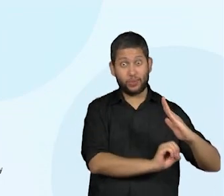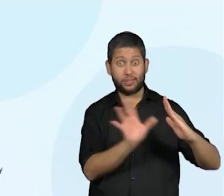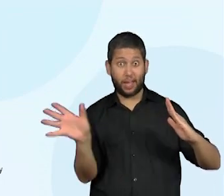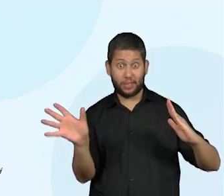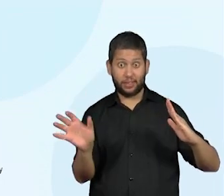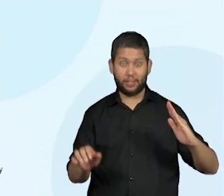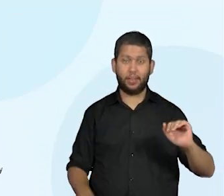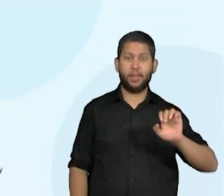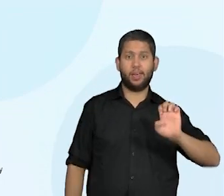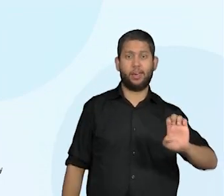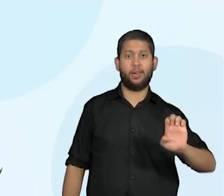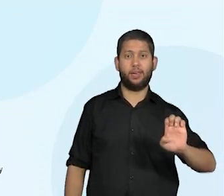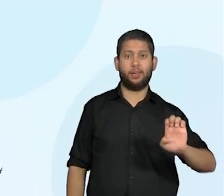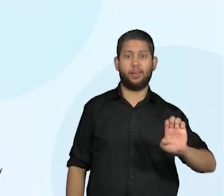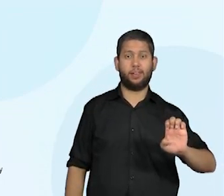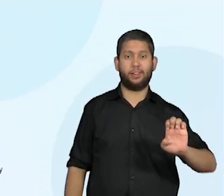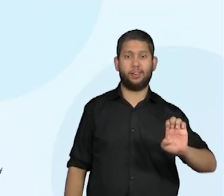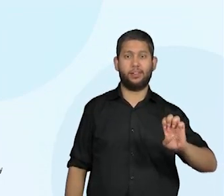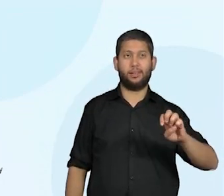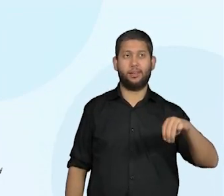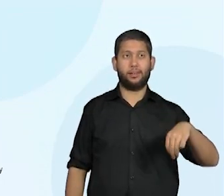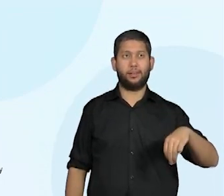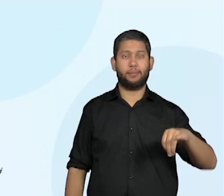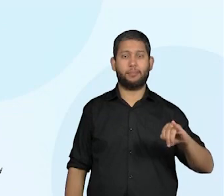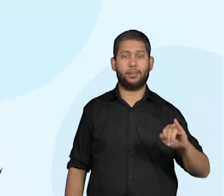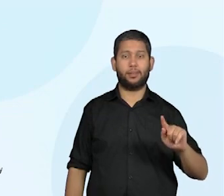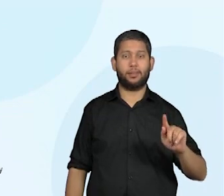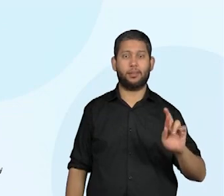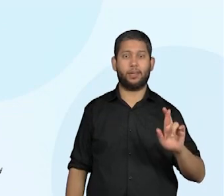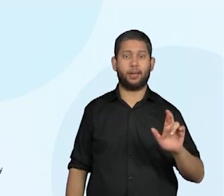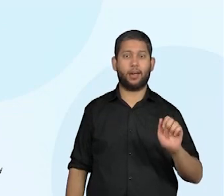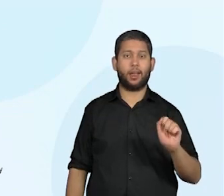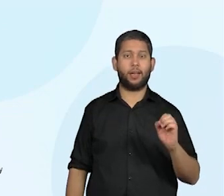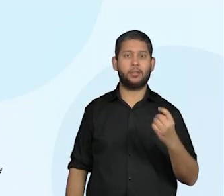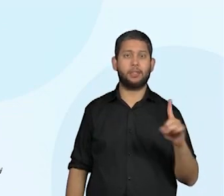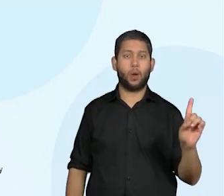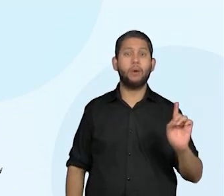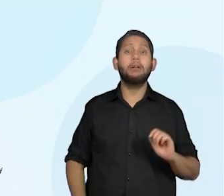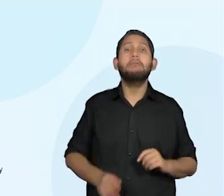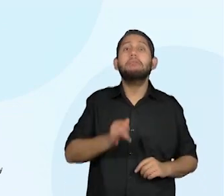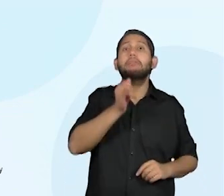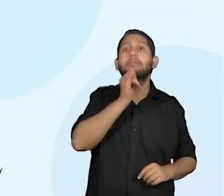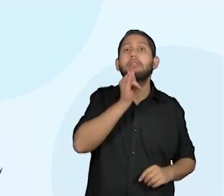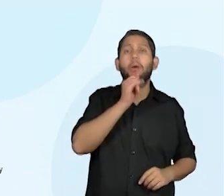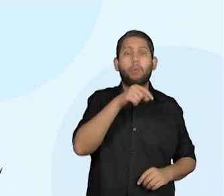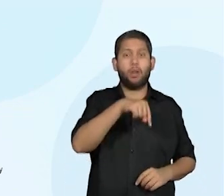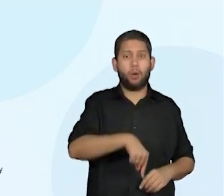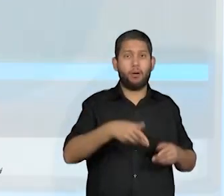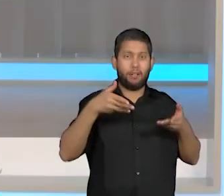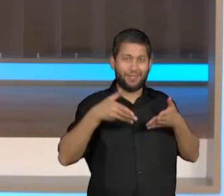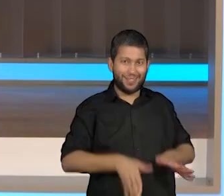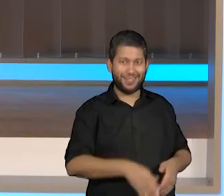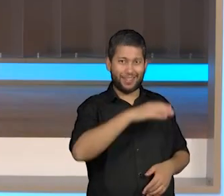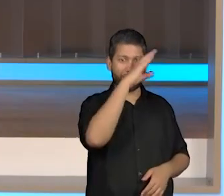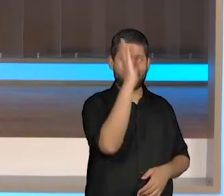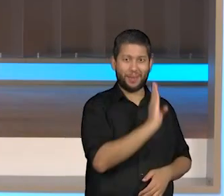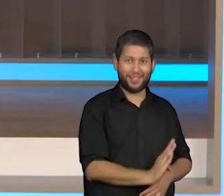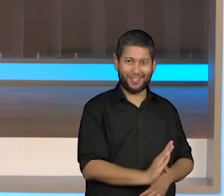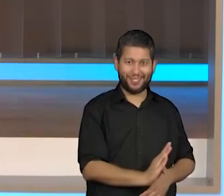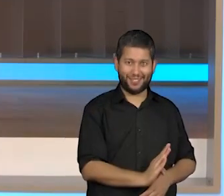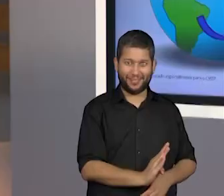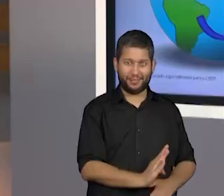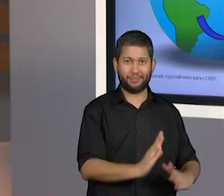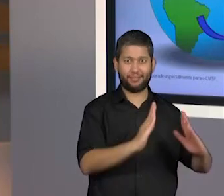sou brasileiro e vou para a África do Sul. Vou morar na África. Arrumei um trabalho lá e